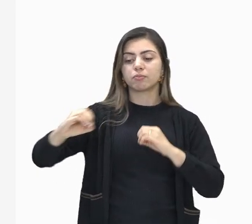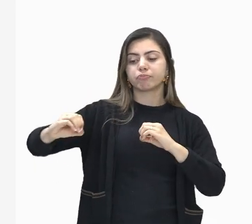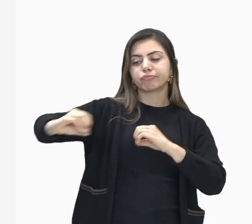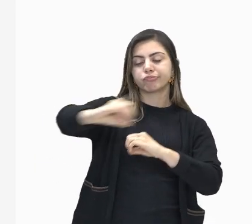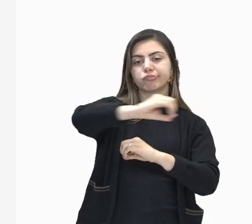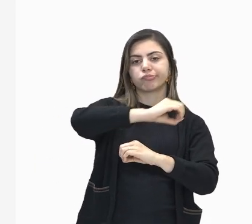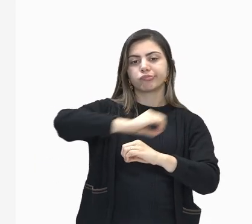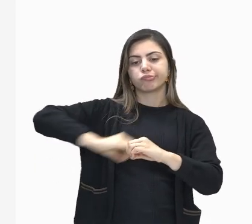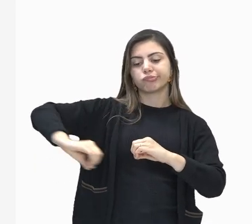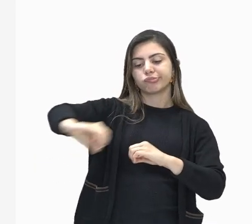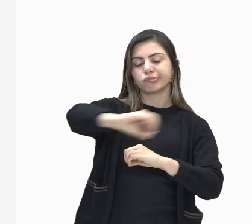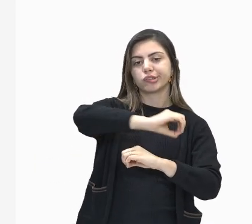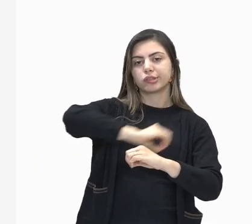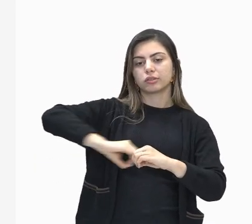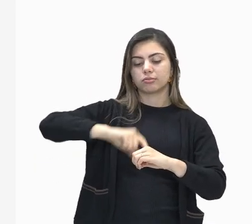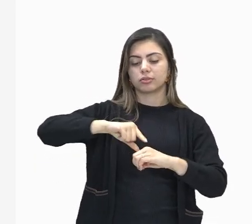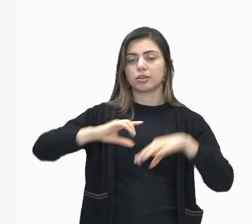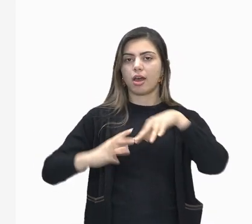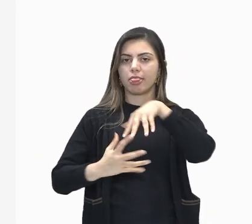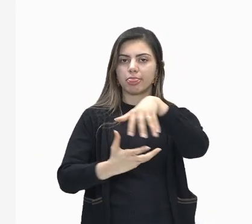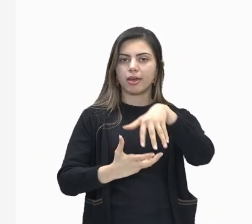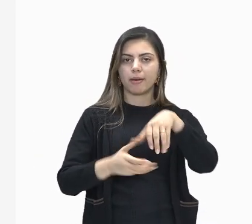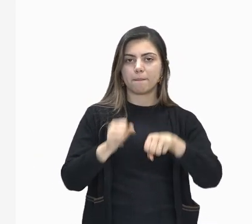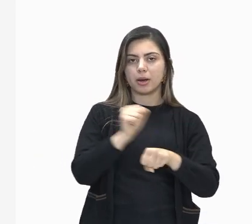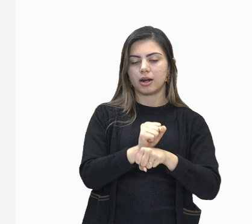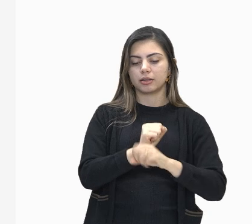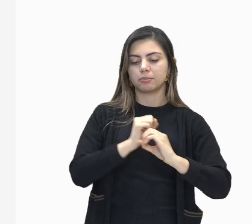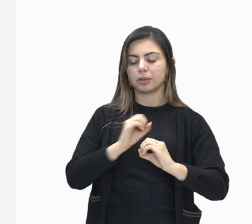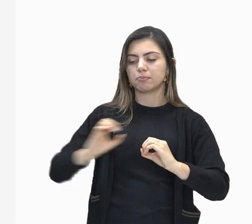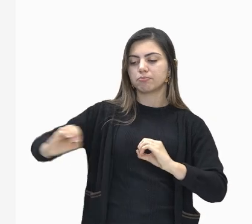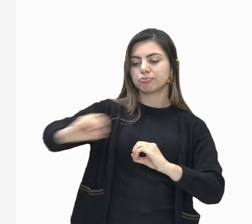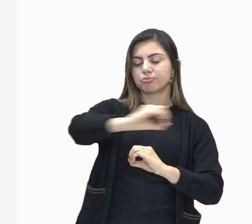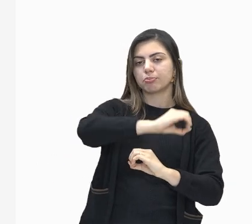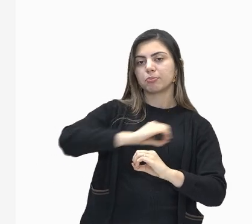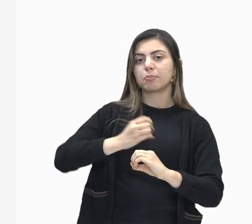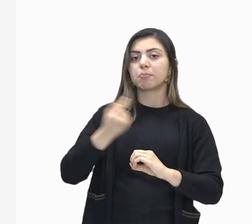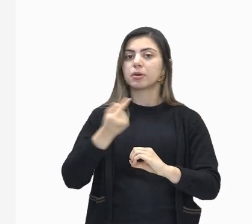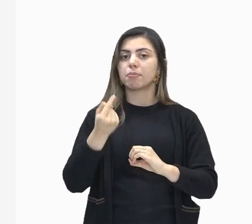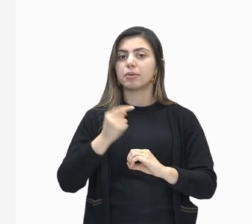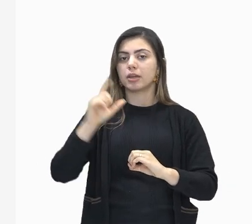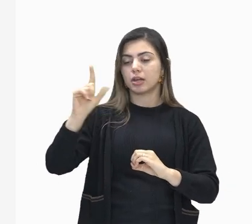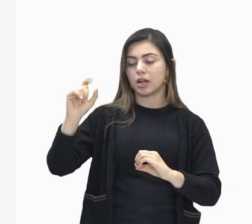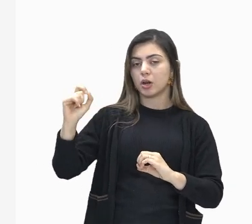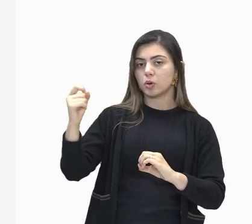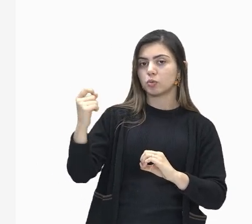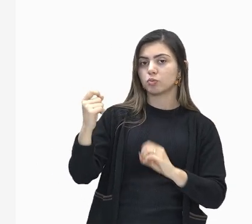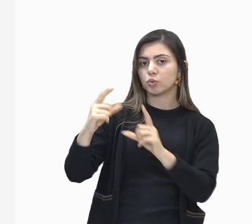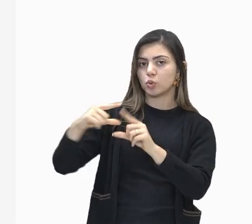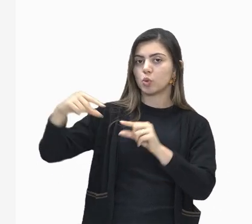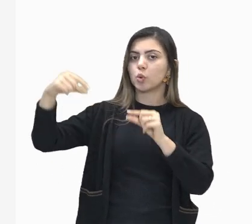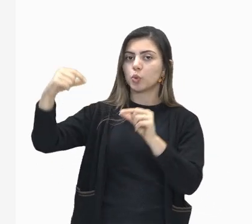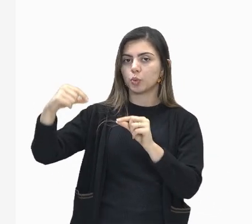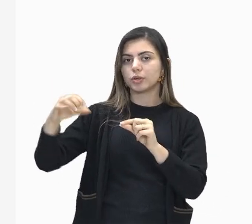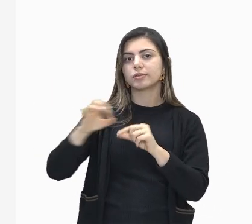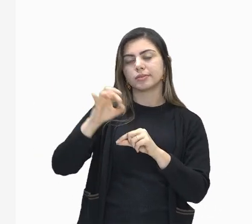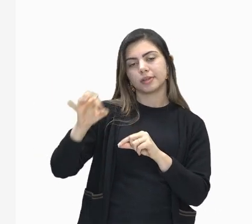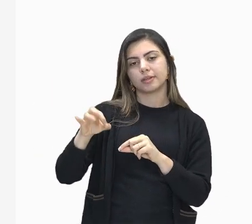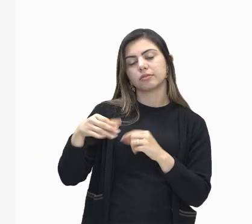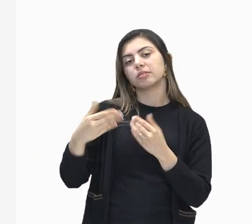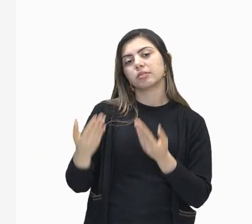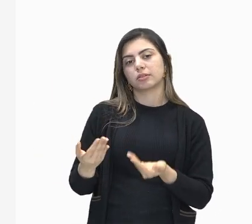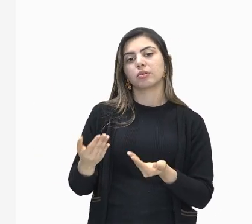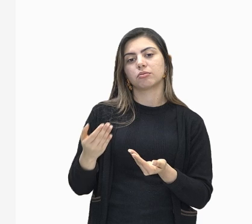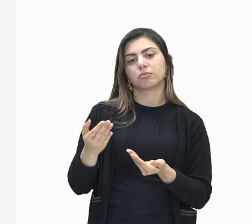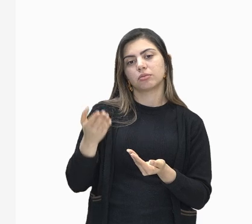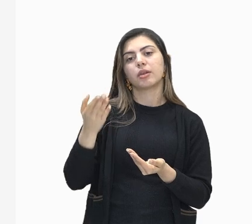giravam em torno dela, sendo a primeira a Lua, que é o nosso satélite, hoje conhecido, né? A Lua é